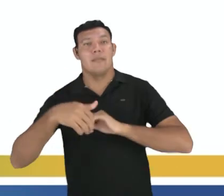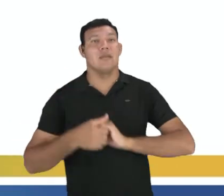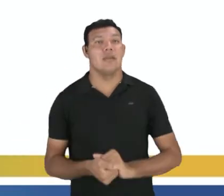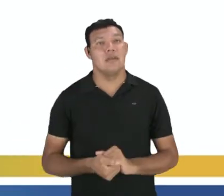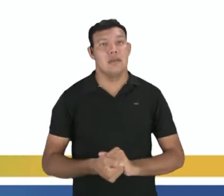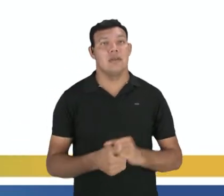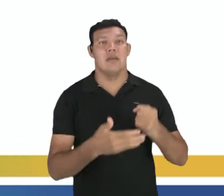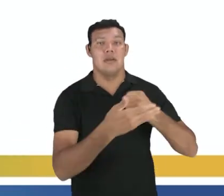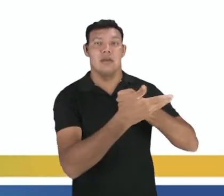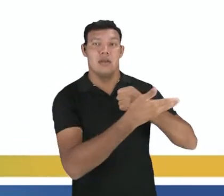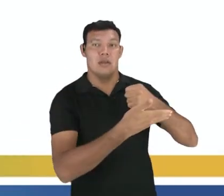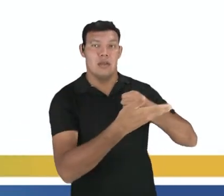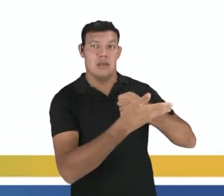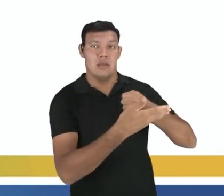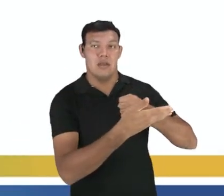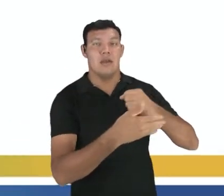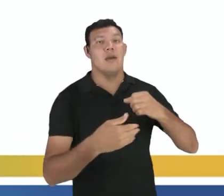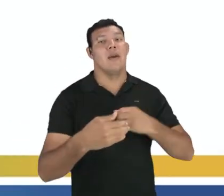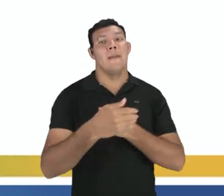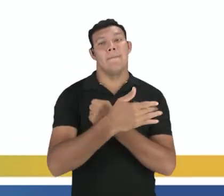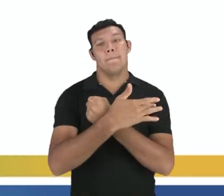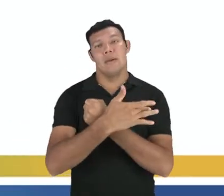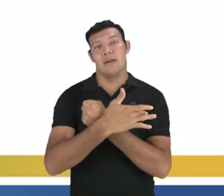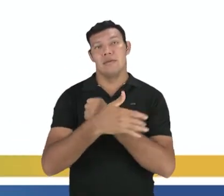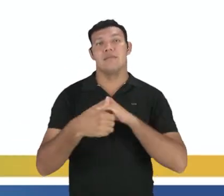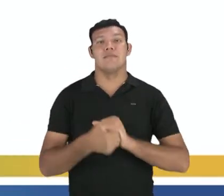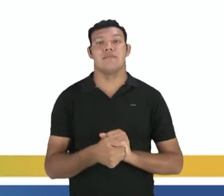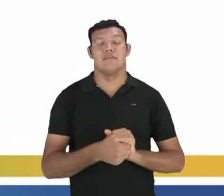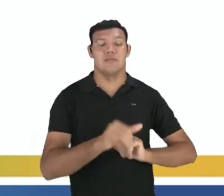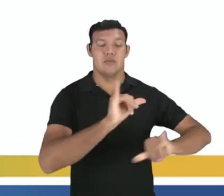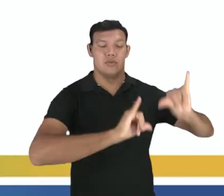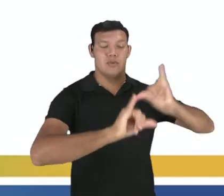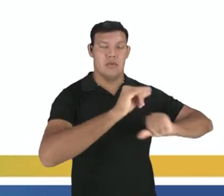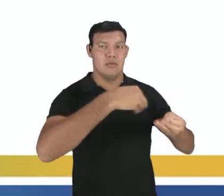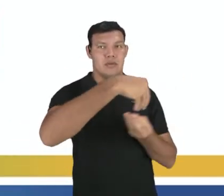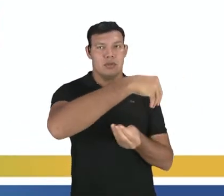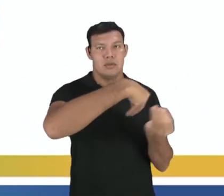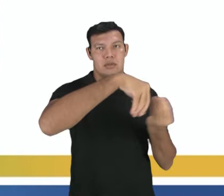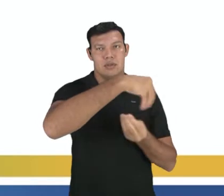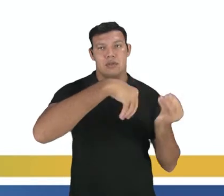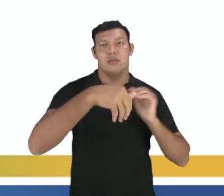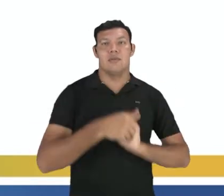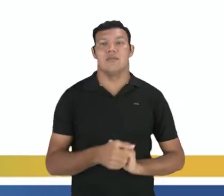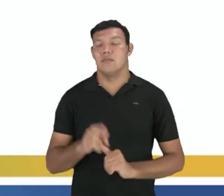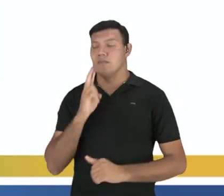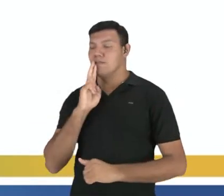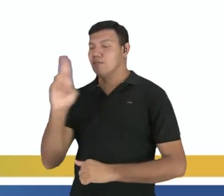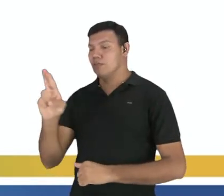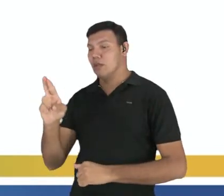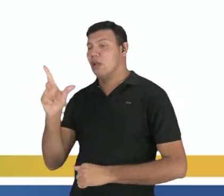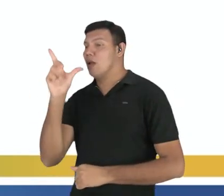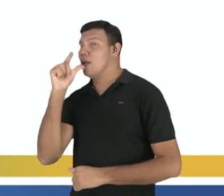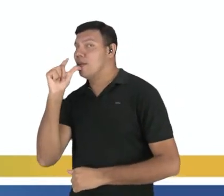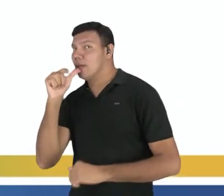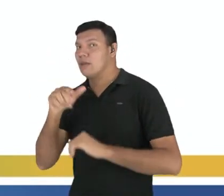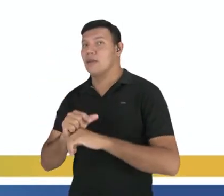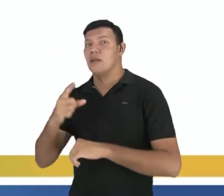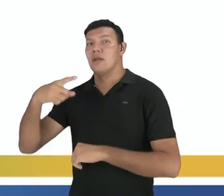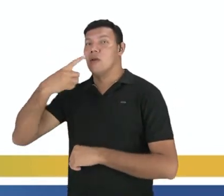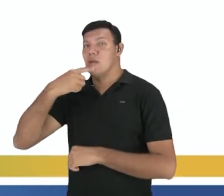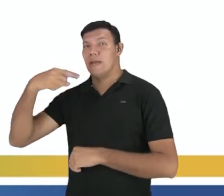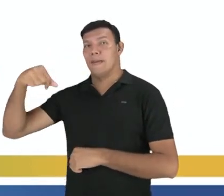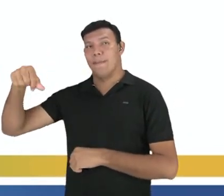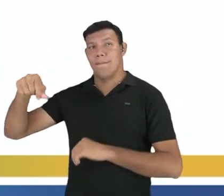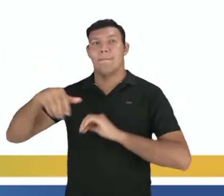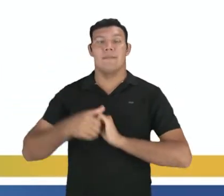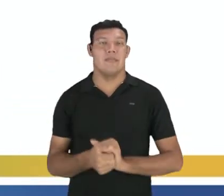base, lado dos reagentes, água e sal, lado dos produtos, ok? Uma substância irá